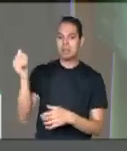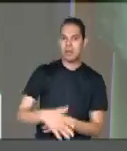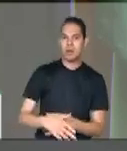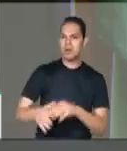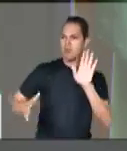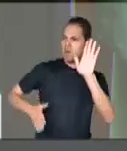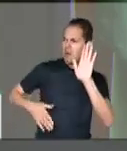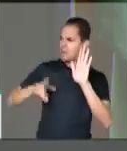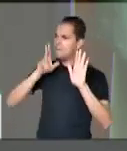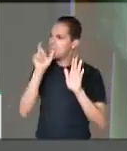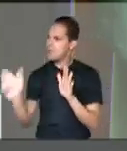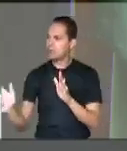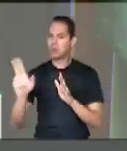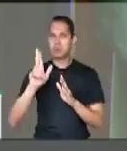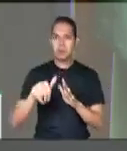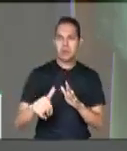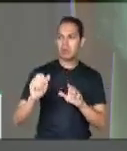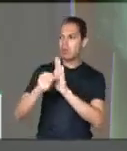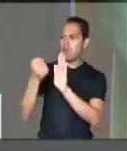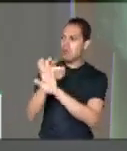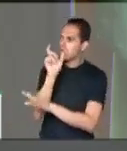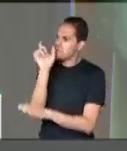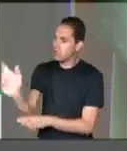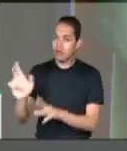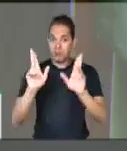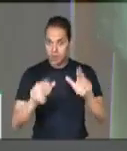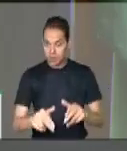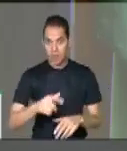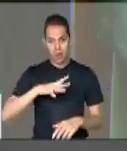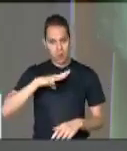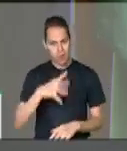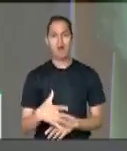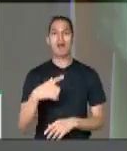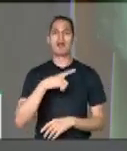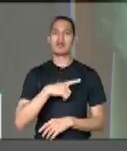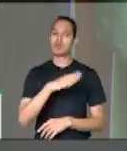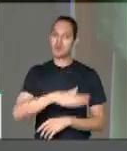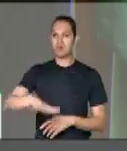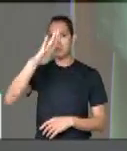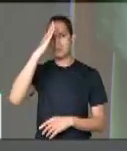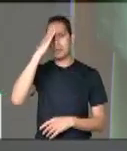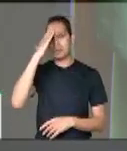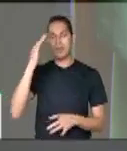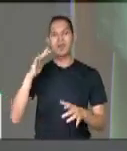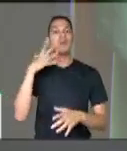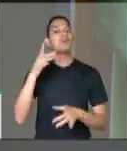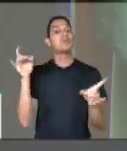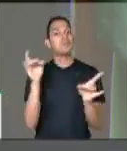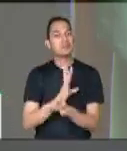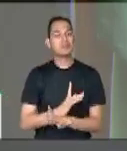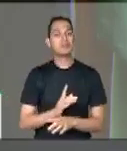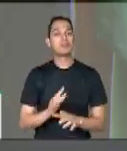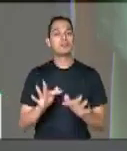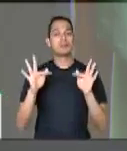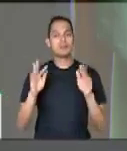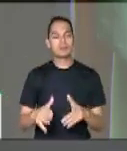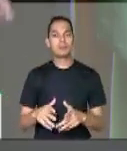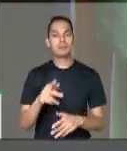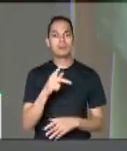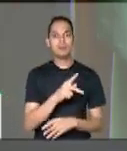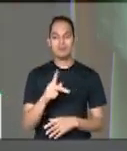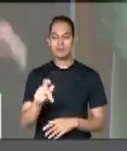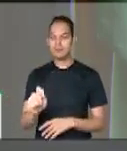de corrupto, e quem me conhece sabe que covarde é coisa que eu não sou. Eu termino dizendo que no evento do PPA que o senhor